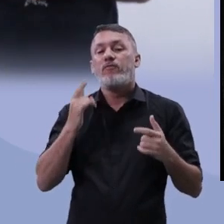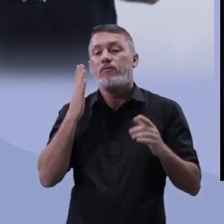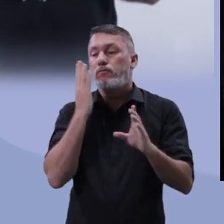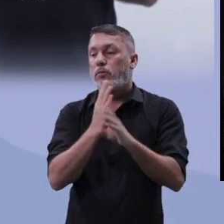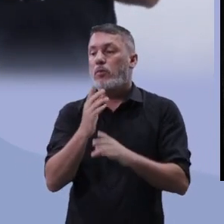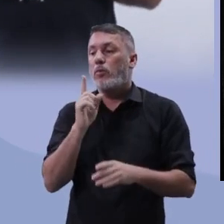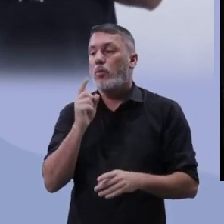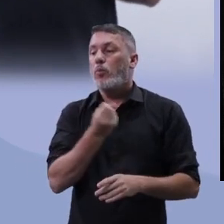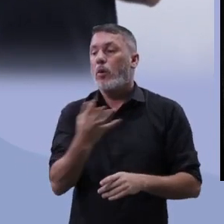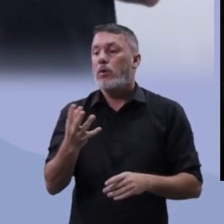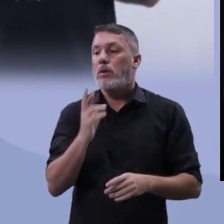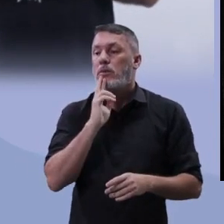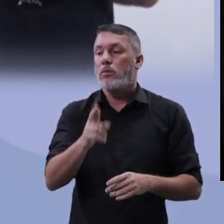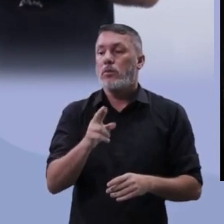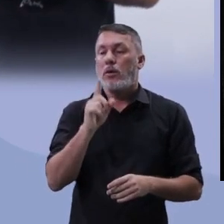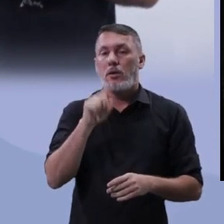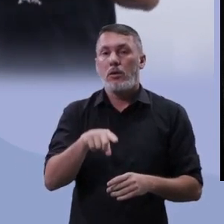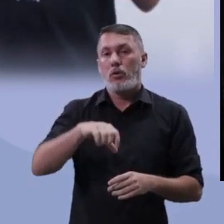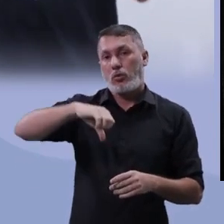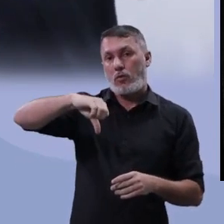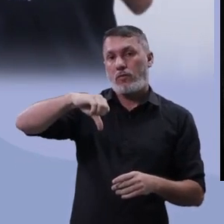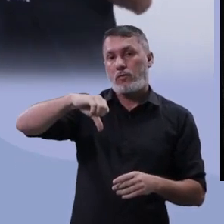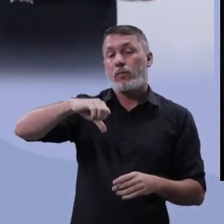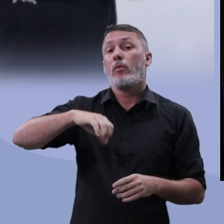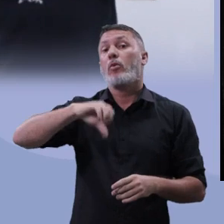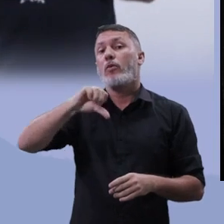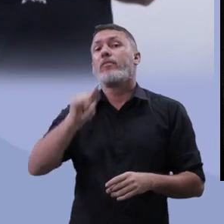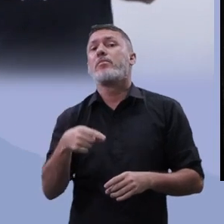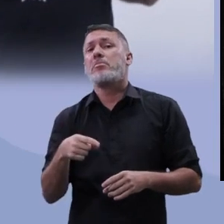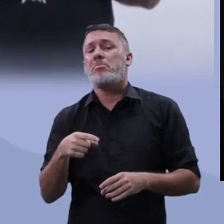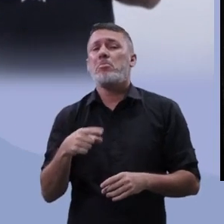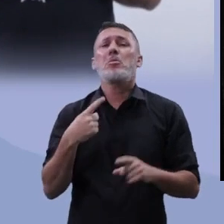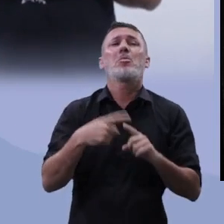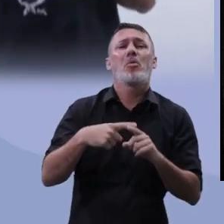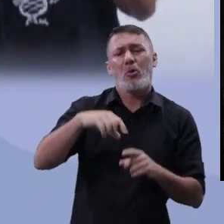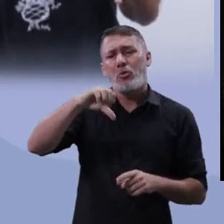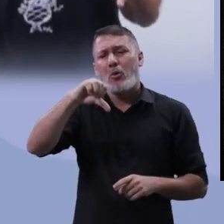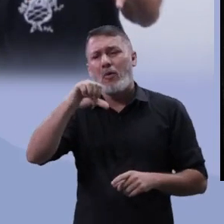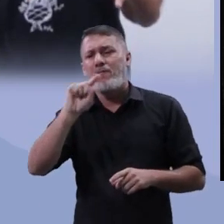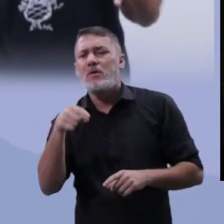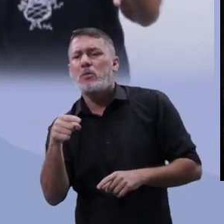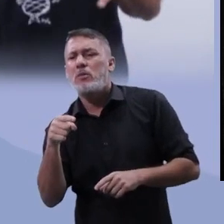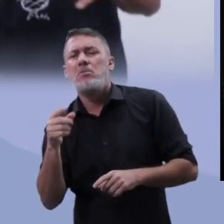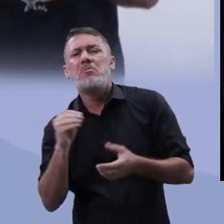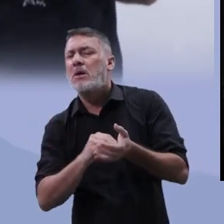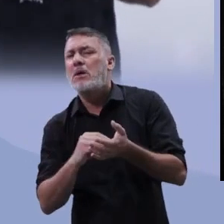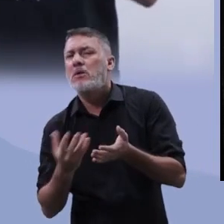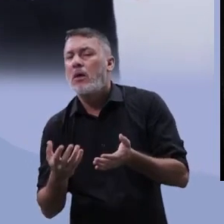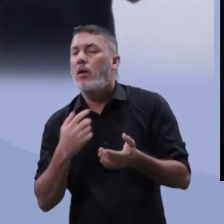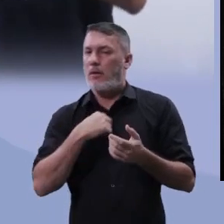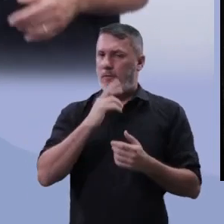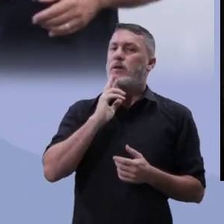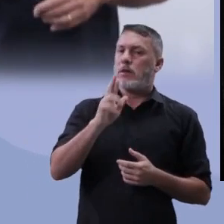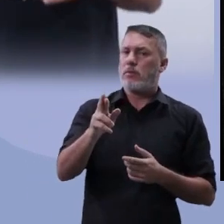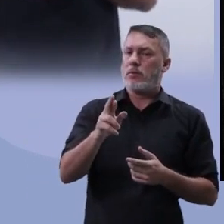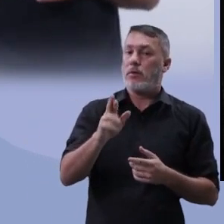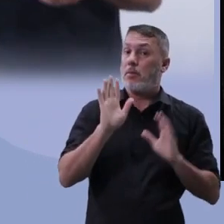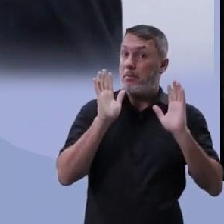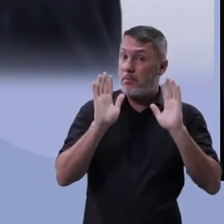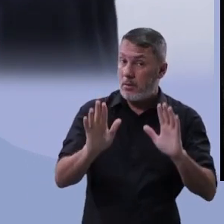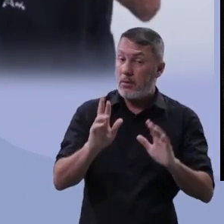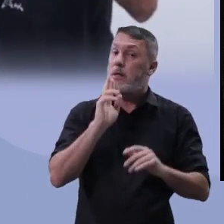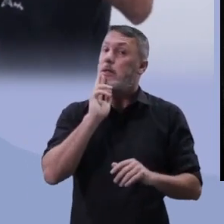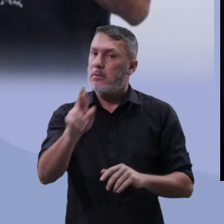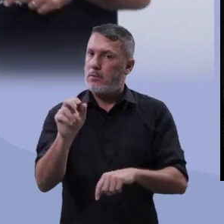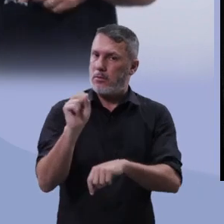Fazendo essa divisão aí, você vai ter o 9, ali que a gente achou. Por que eu parei no 9, já vou te